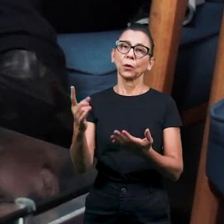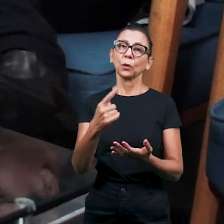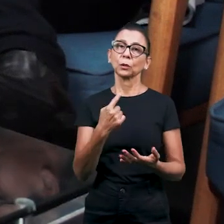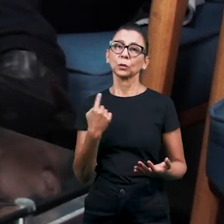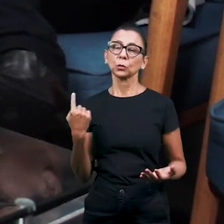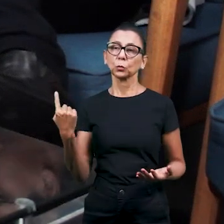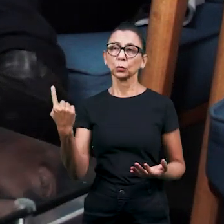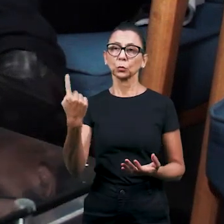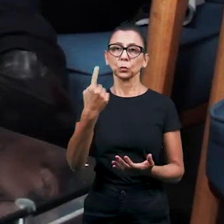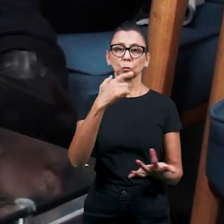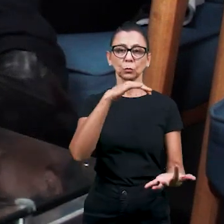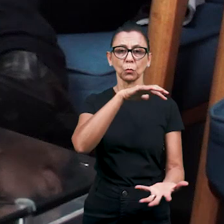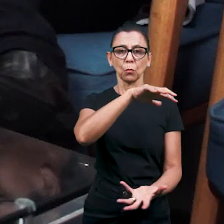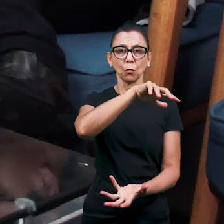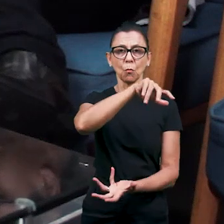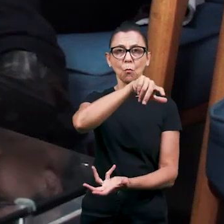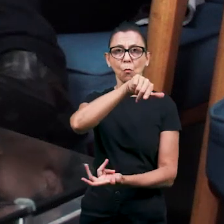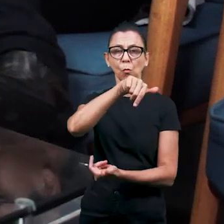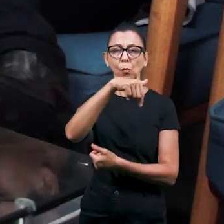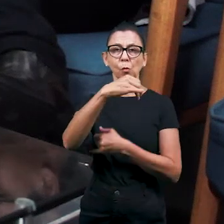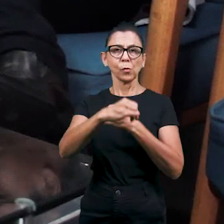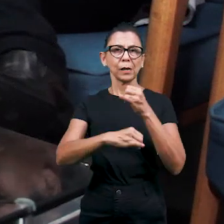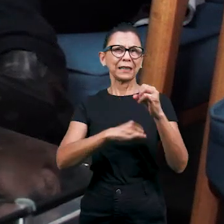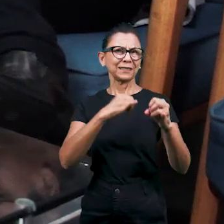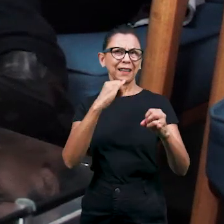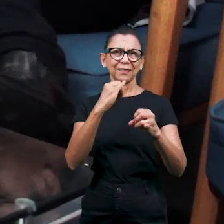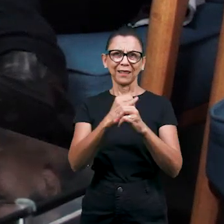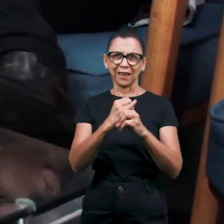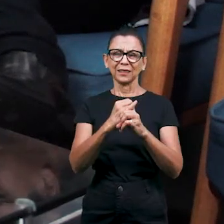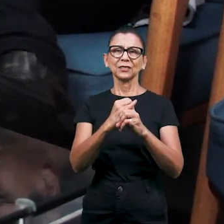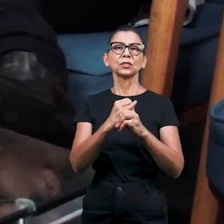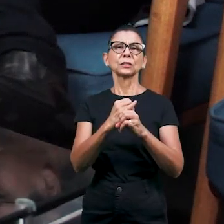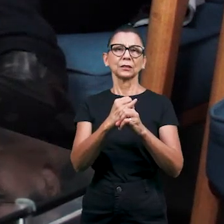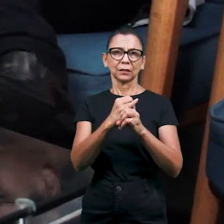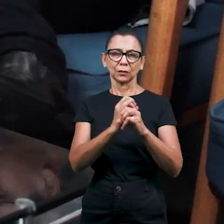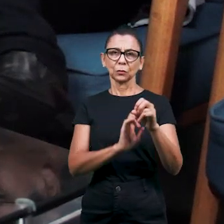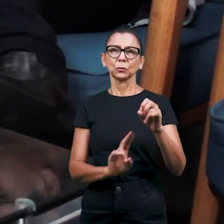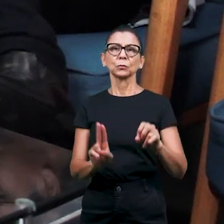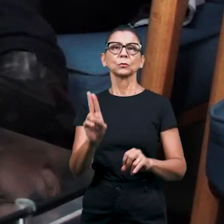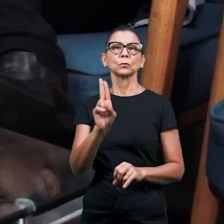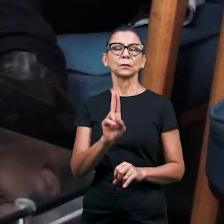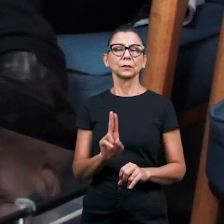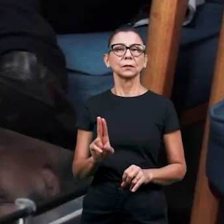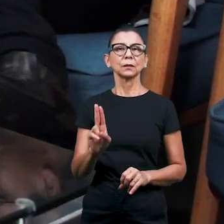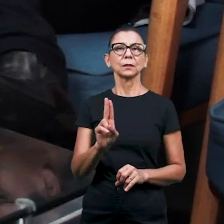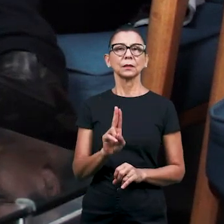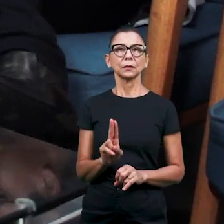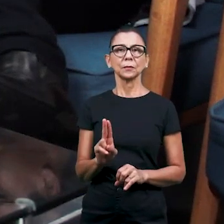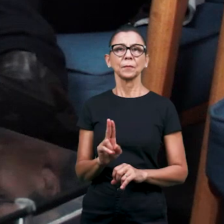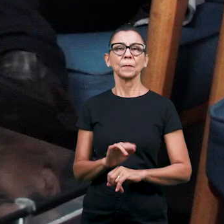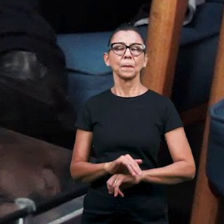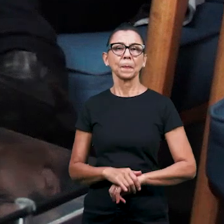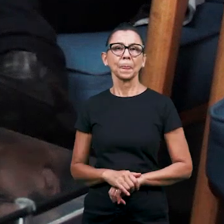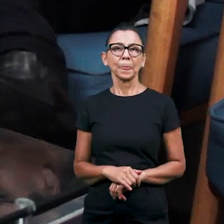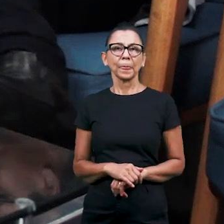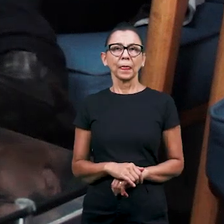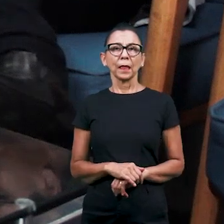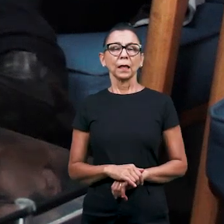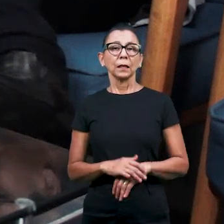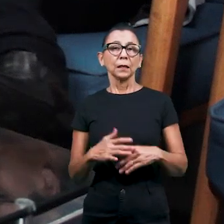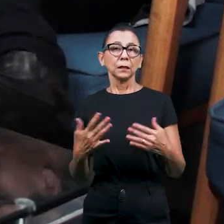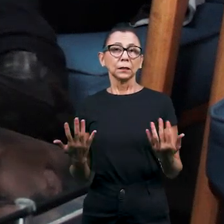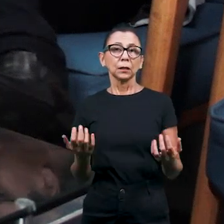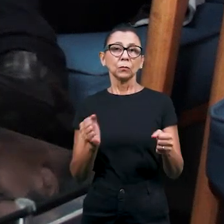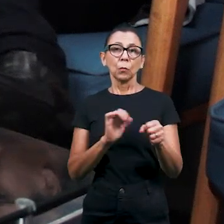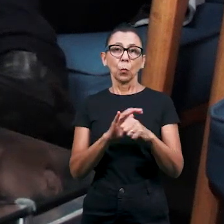vila global, virtual. Então, o surgimento foi justamente dessa demanda pós-pandemia,